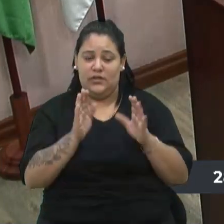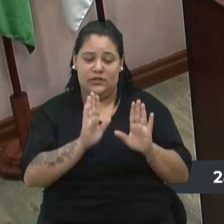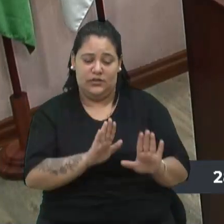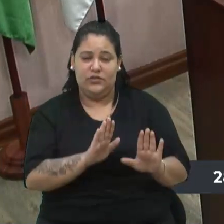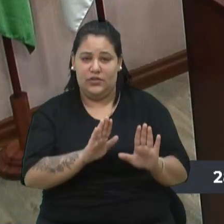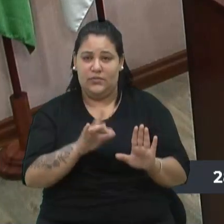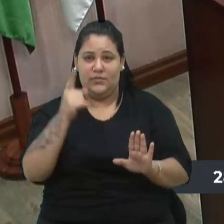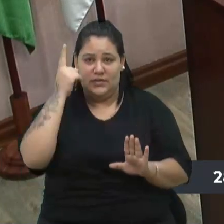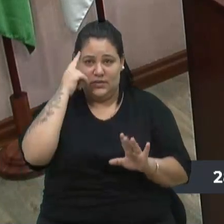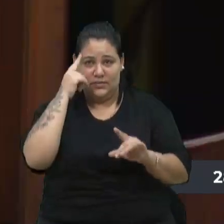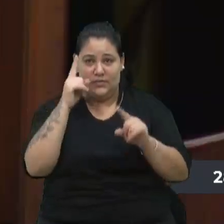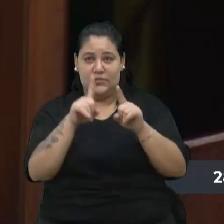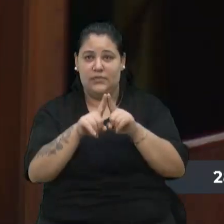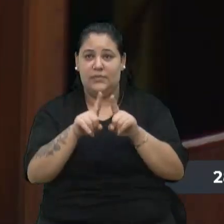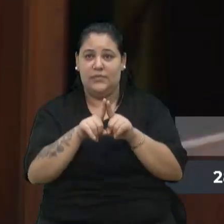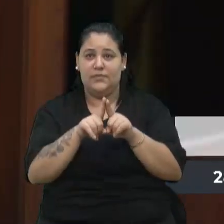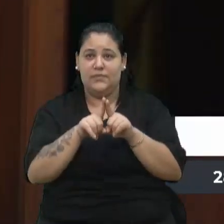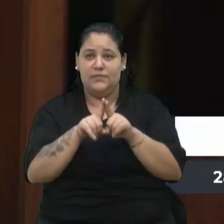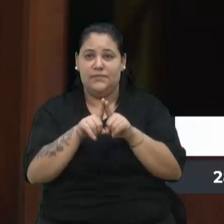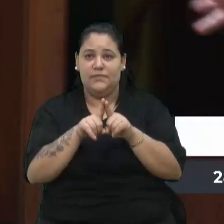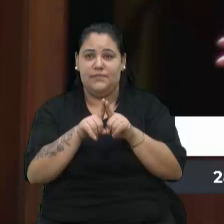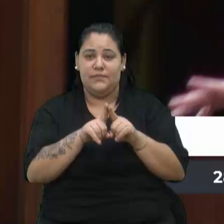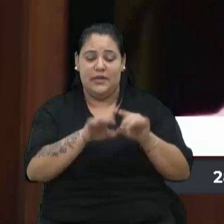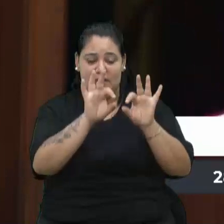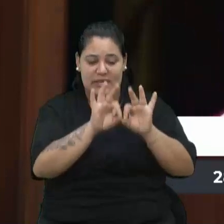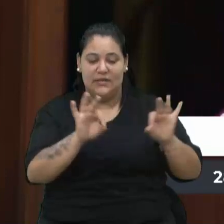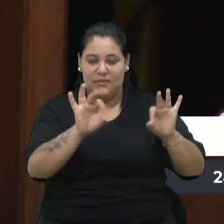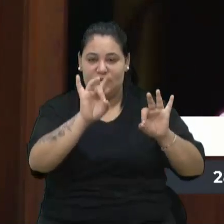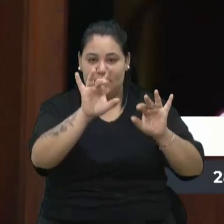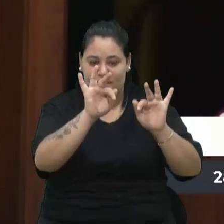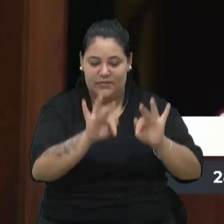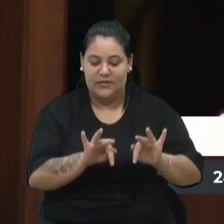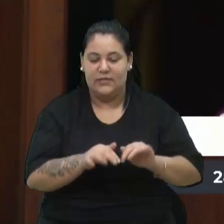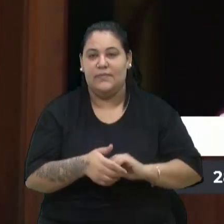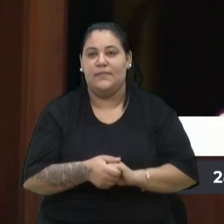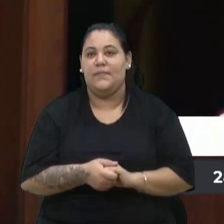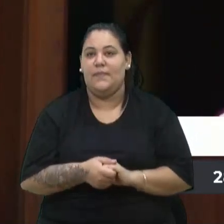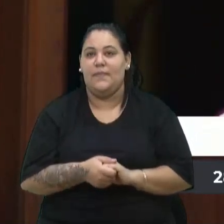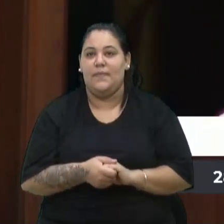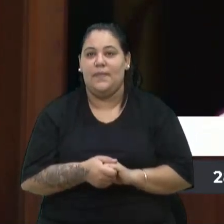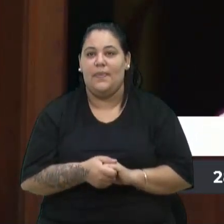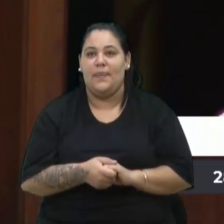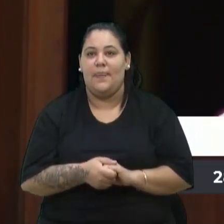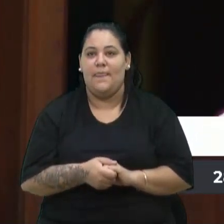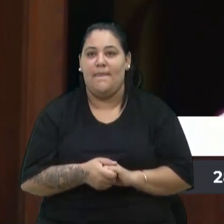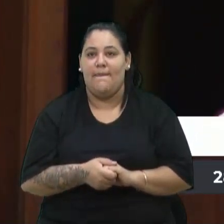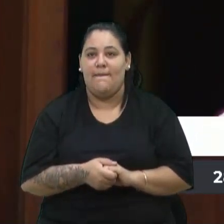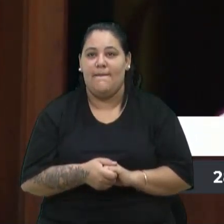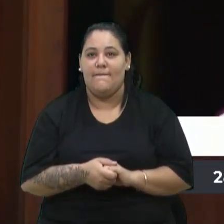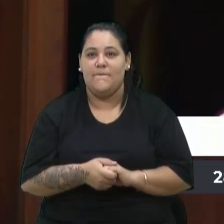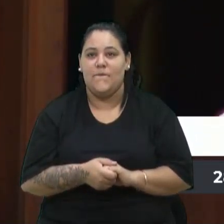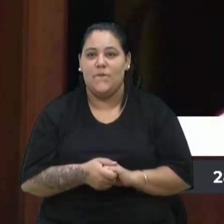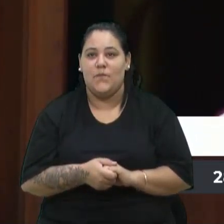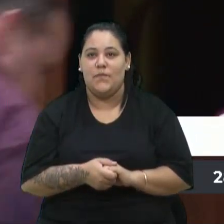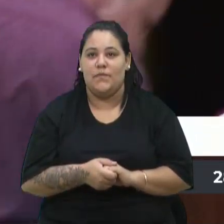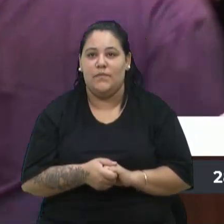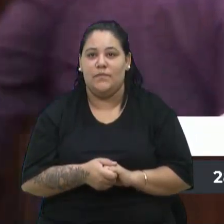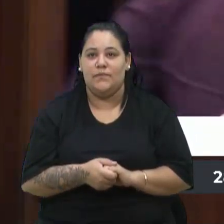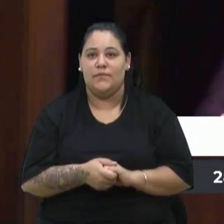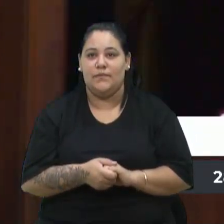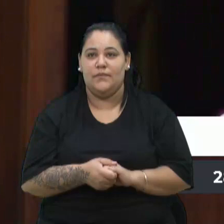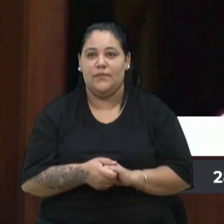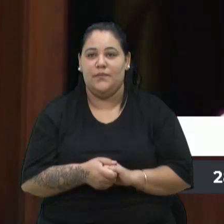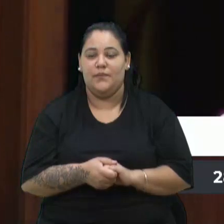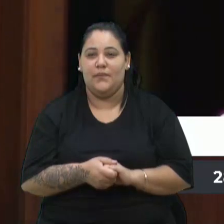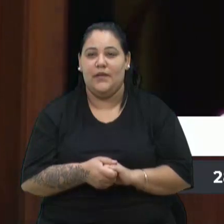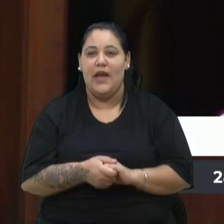reflexão bem simples para encerrar, né, que a excelentíssima senhora primeira-dama, né, do